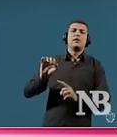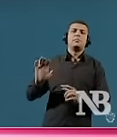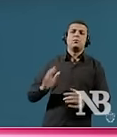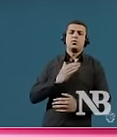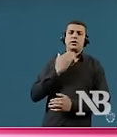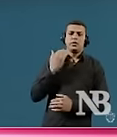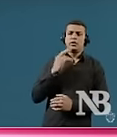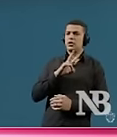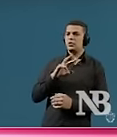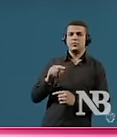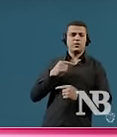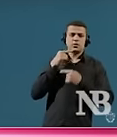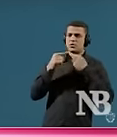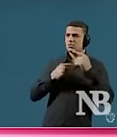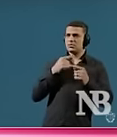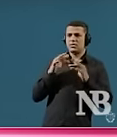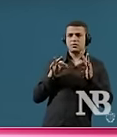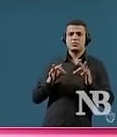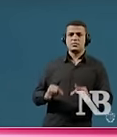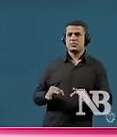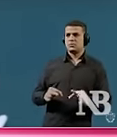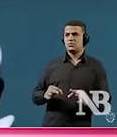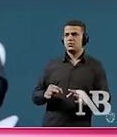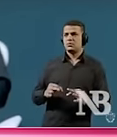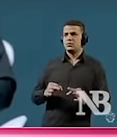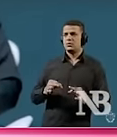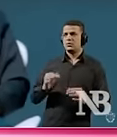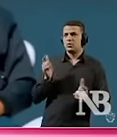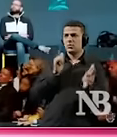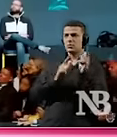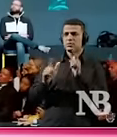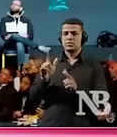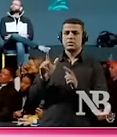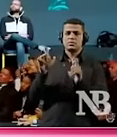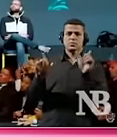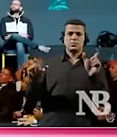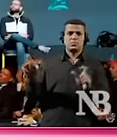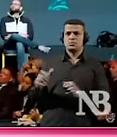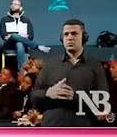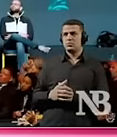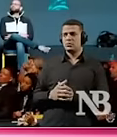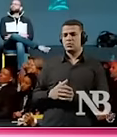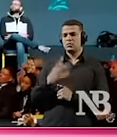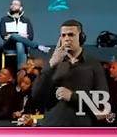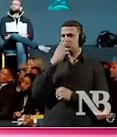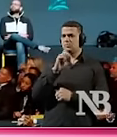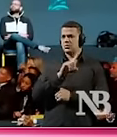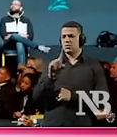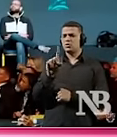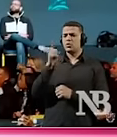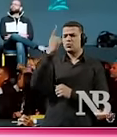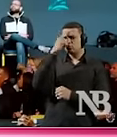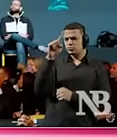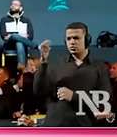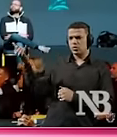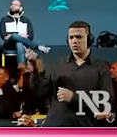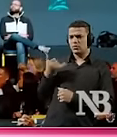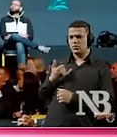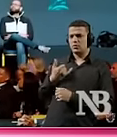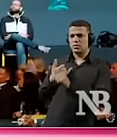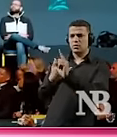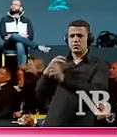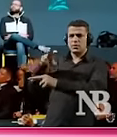e você nunca vai conseguir atingir de fato, de verdade as pessoas. Não ache que Teve um dia que eu ouvi isso do Bolsonaro, né? Aquela cadeira